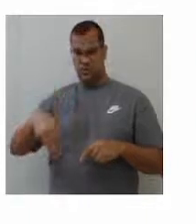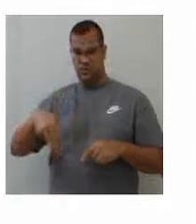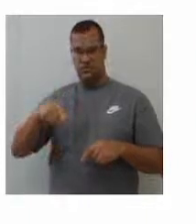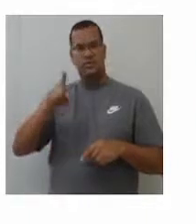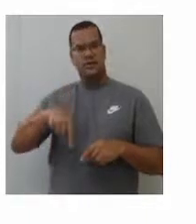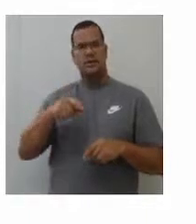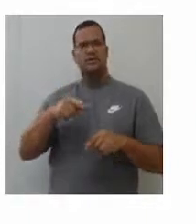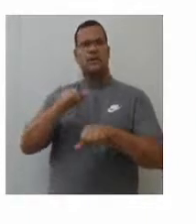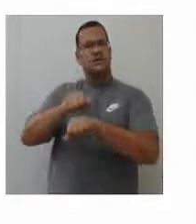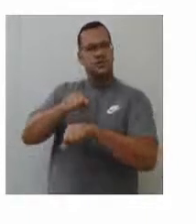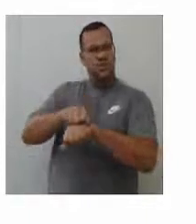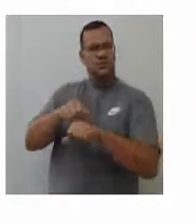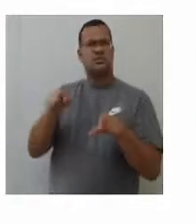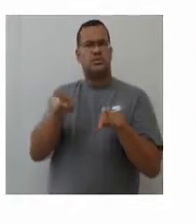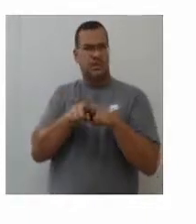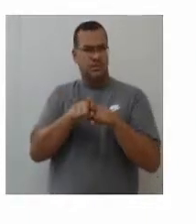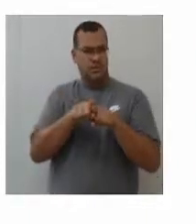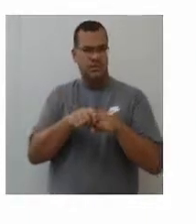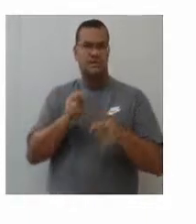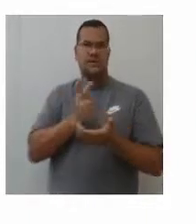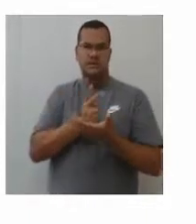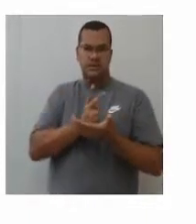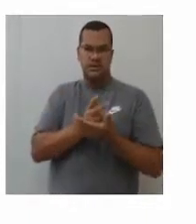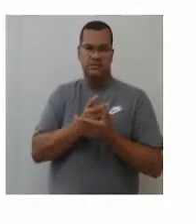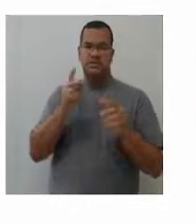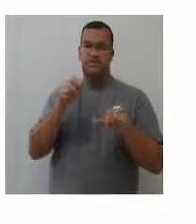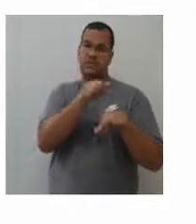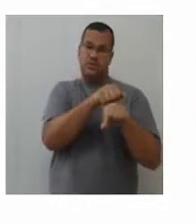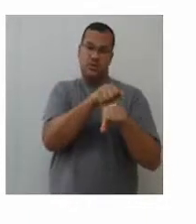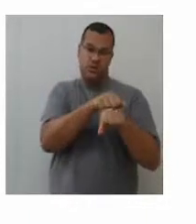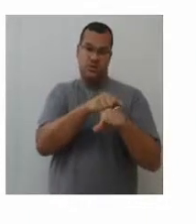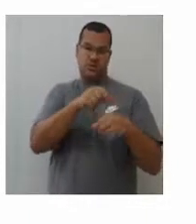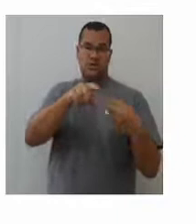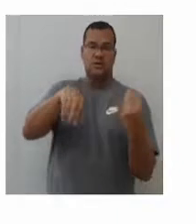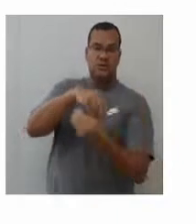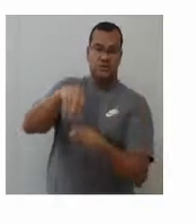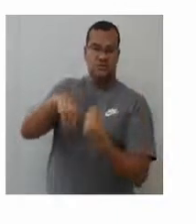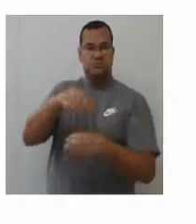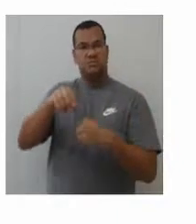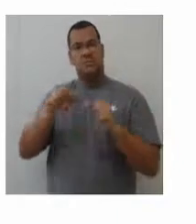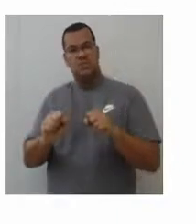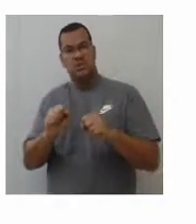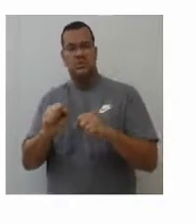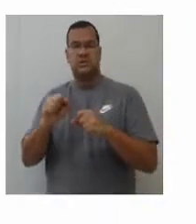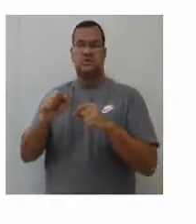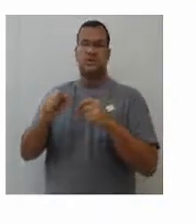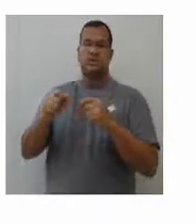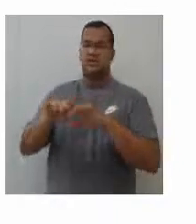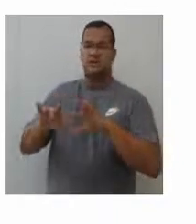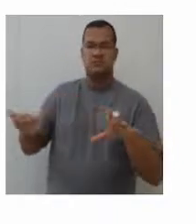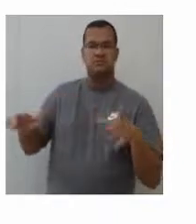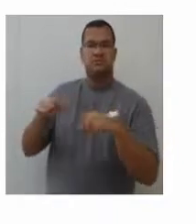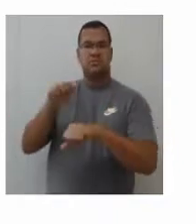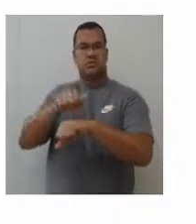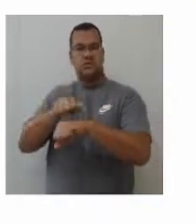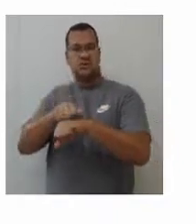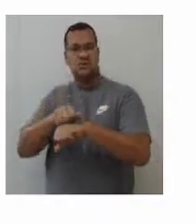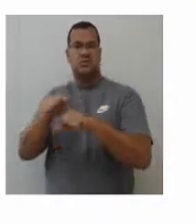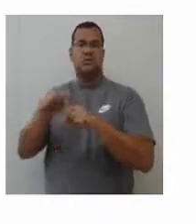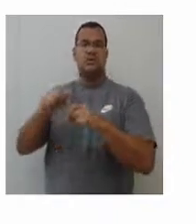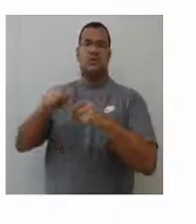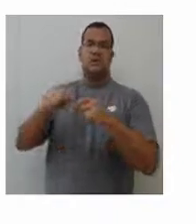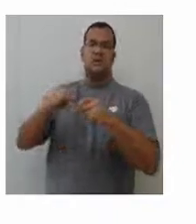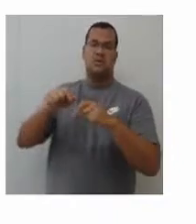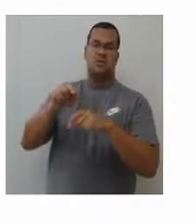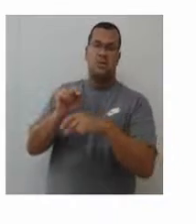é sólida, o solvente sempre será sólido. E o soluto pode ser sólido, líquido ou gasoso.